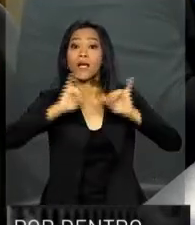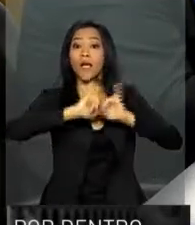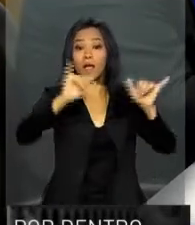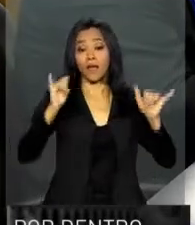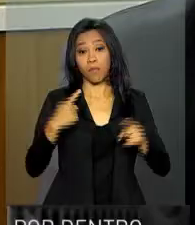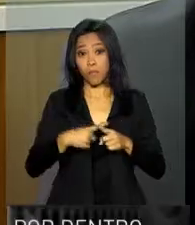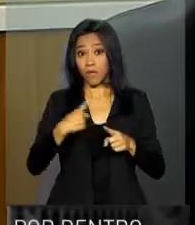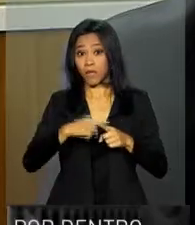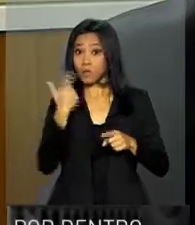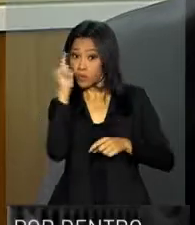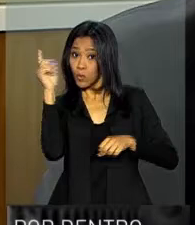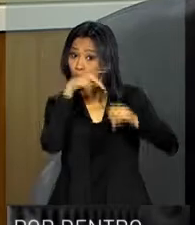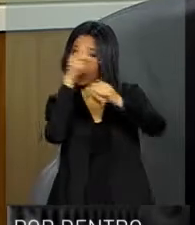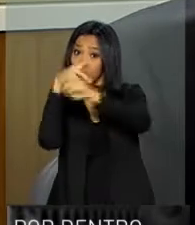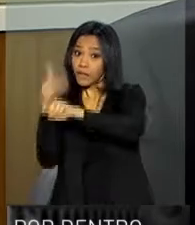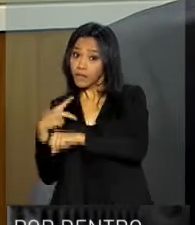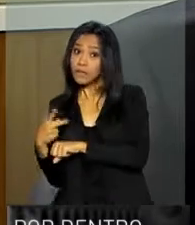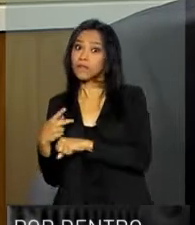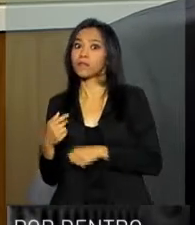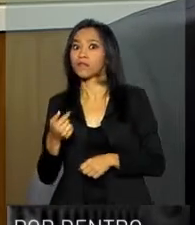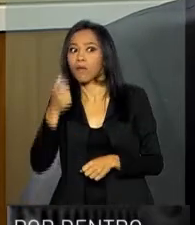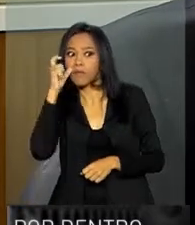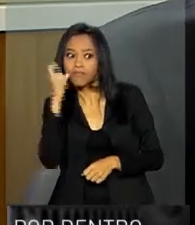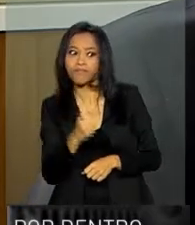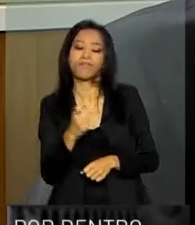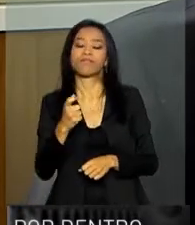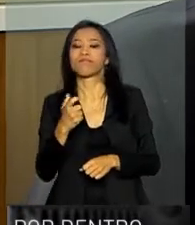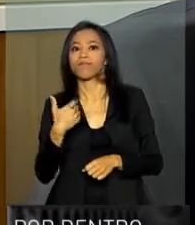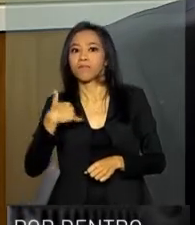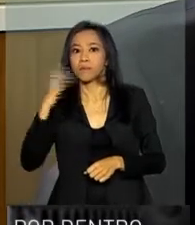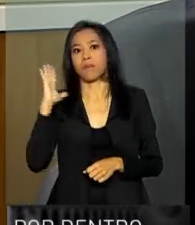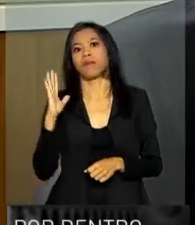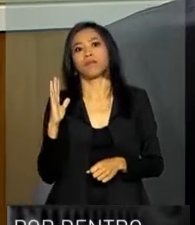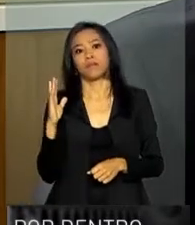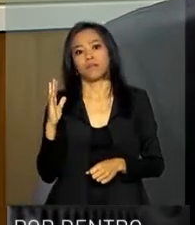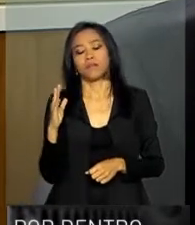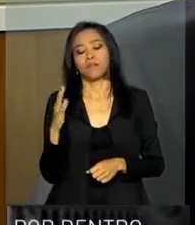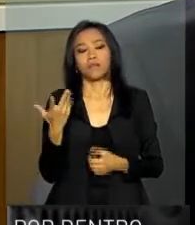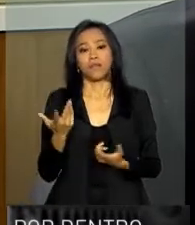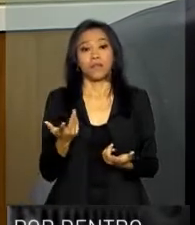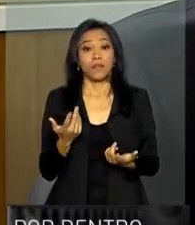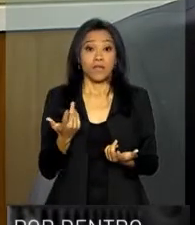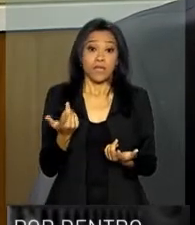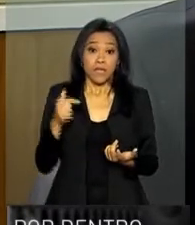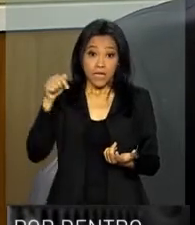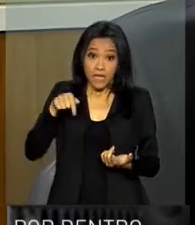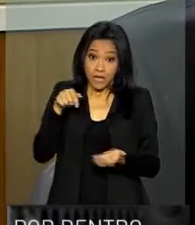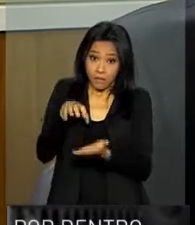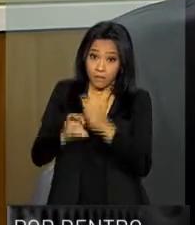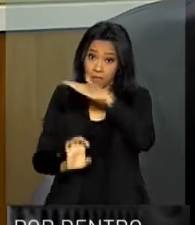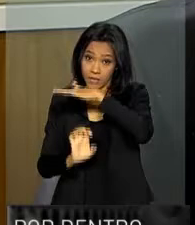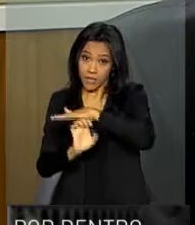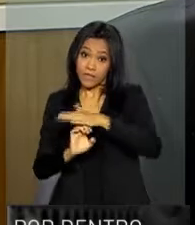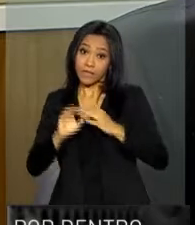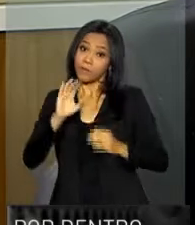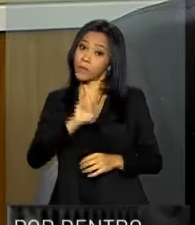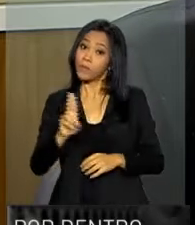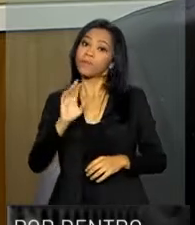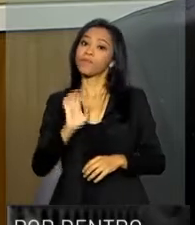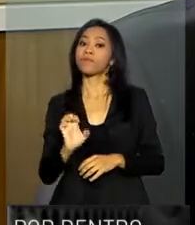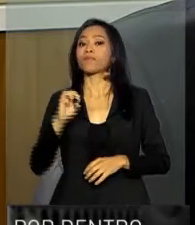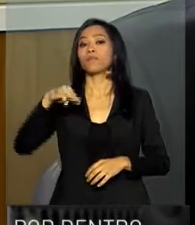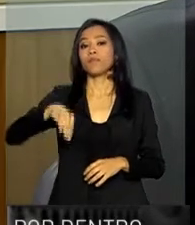investindo muito mais do que nós na promoção internacional então essa embratur que preside até recentemente ela tem poucos recursos